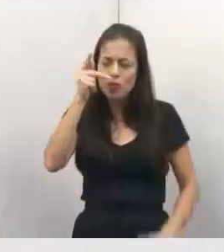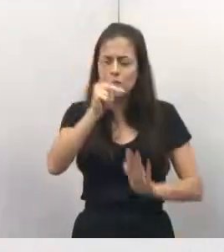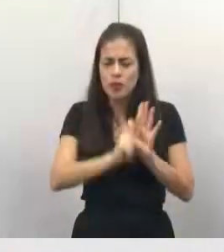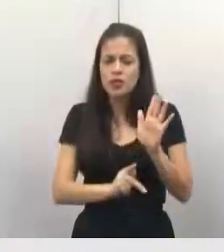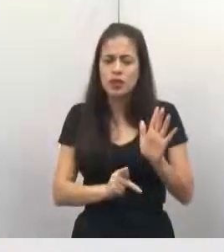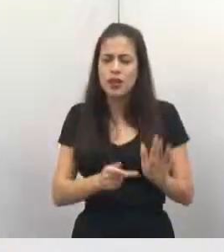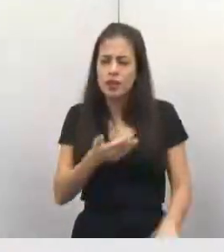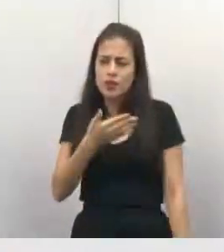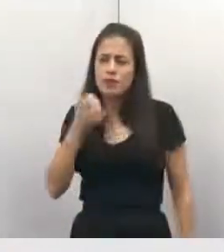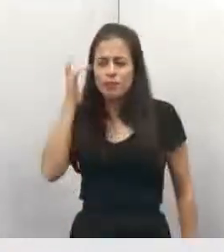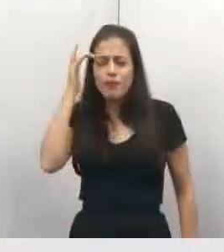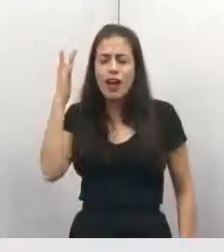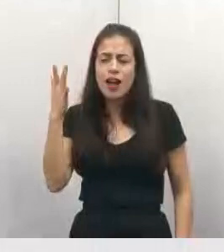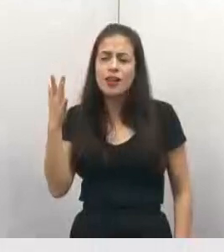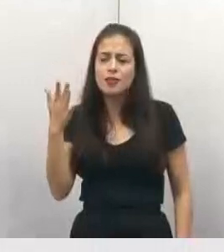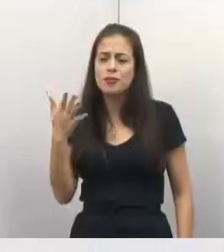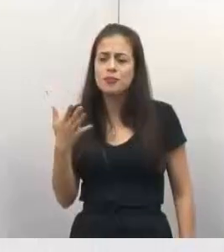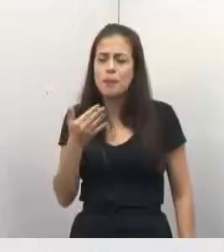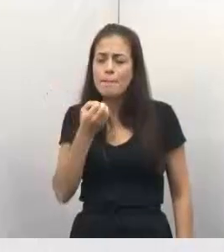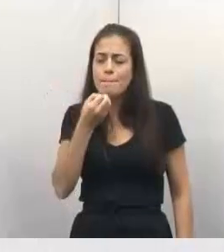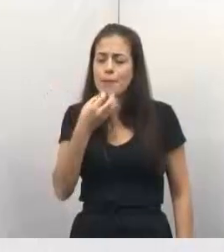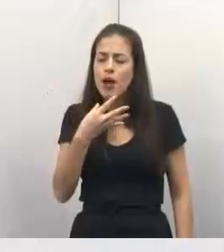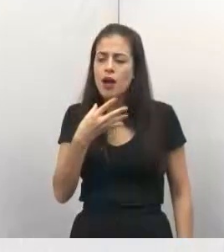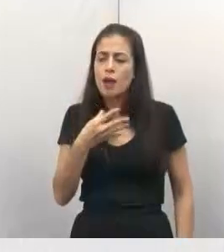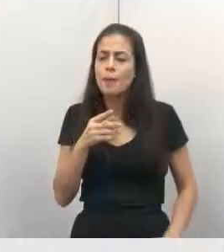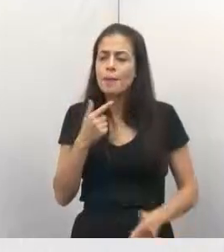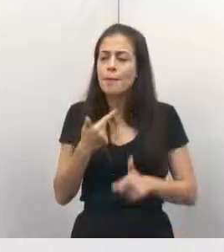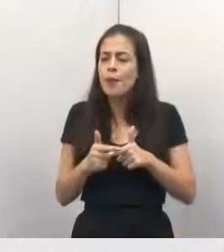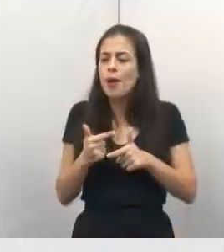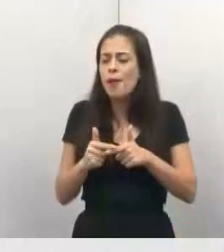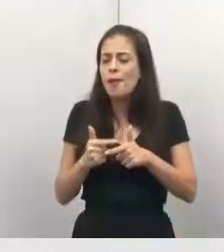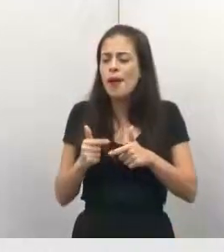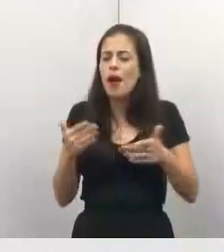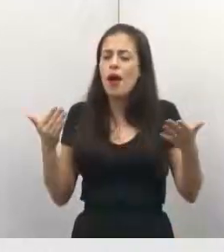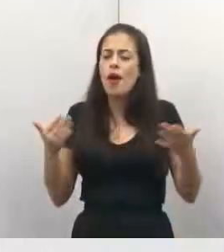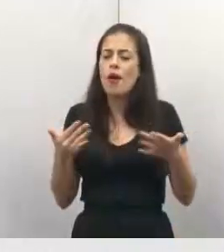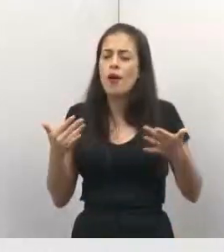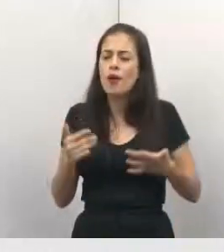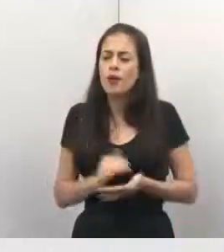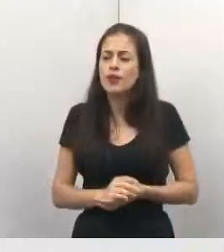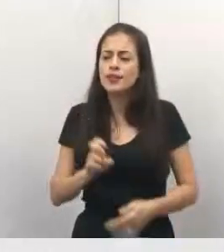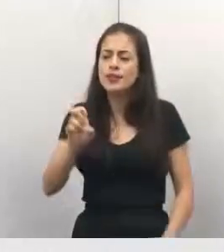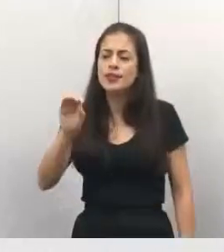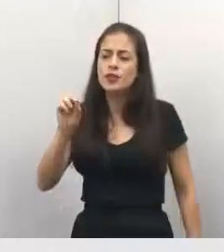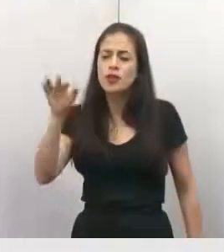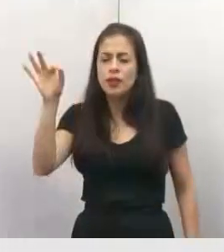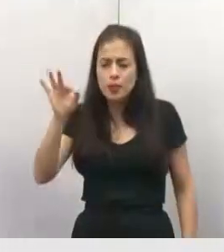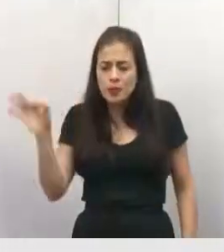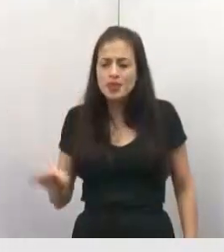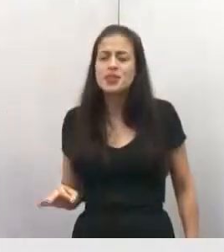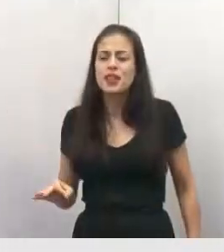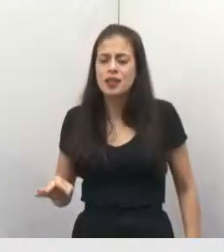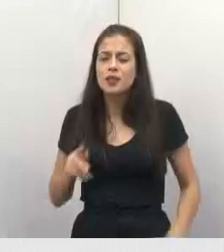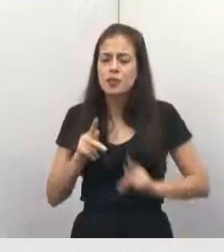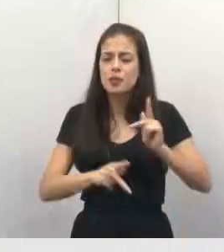para facilitar, fica bom. O problema hoje, vamos dizer assim, 50%